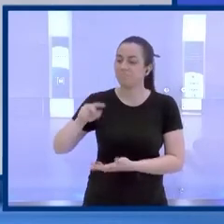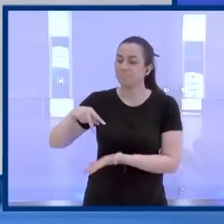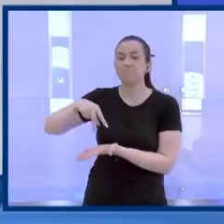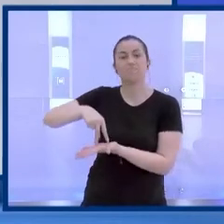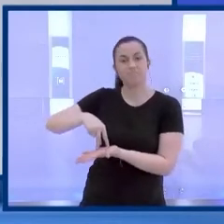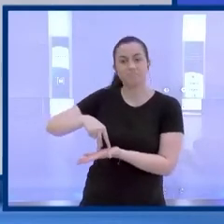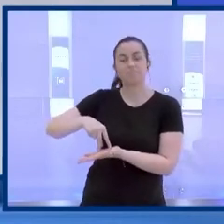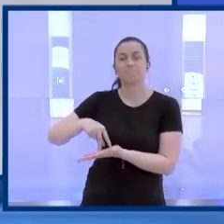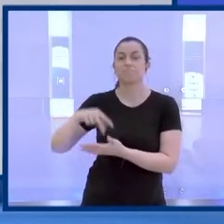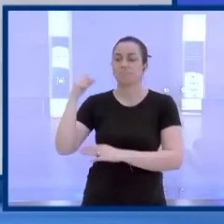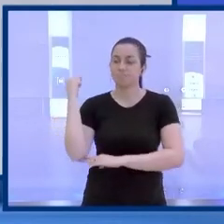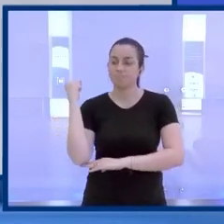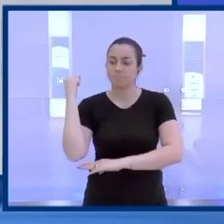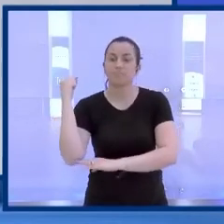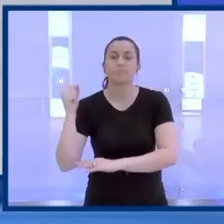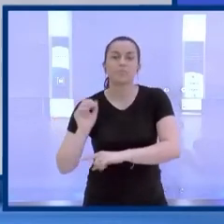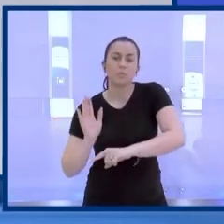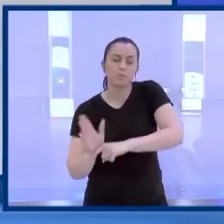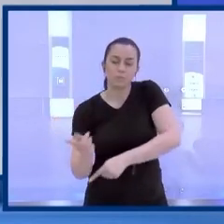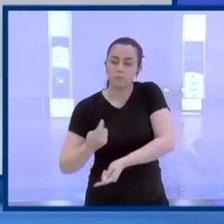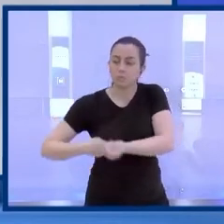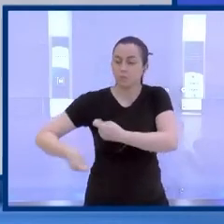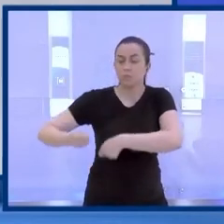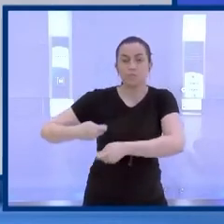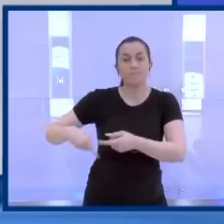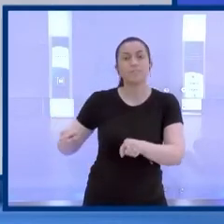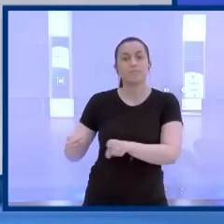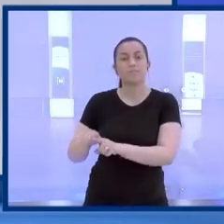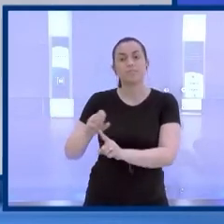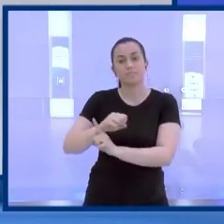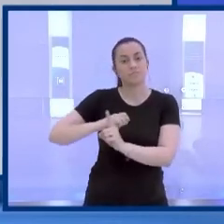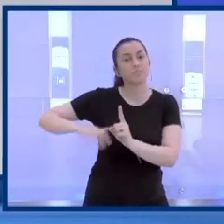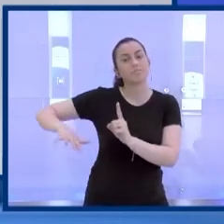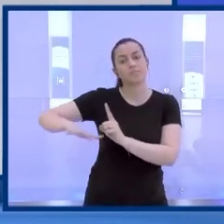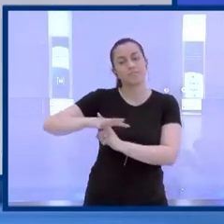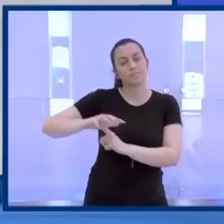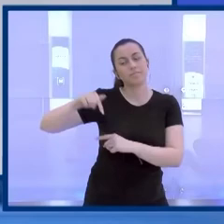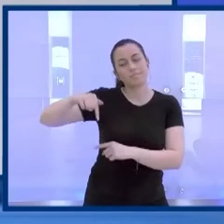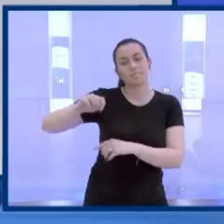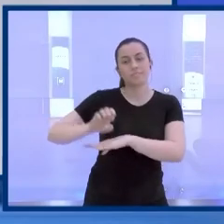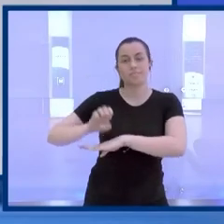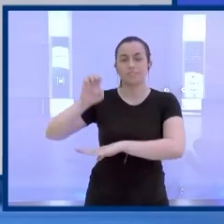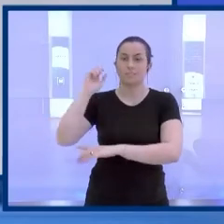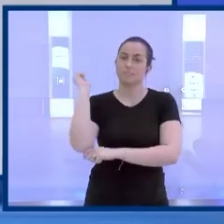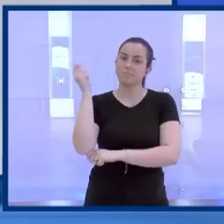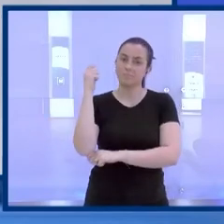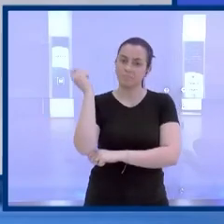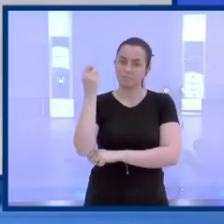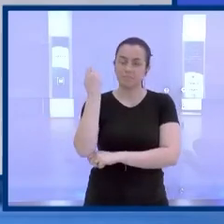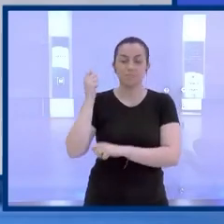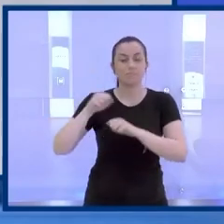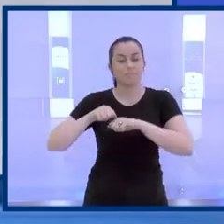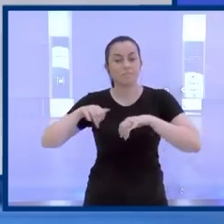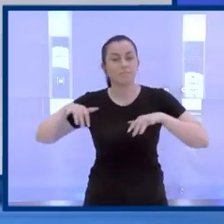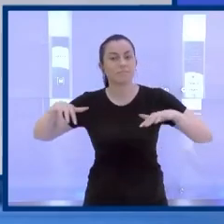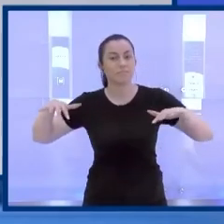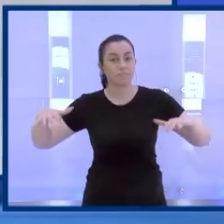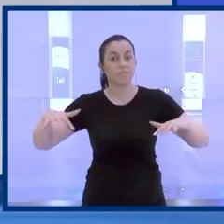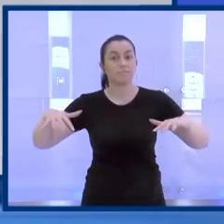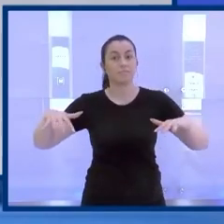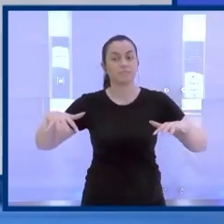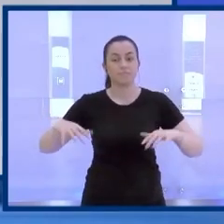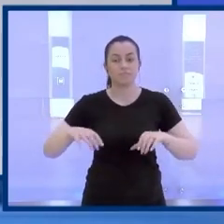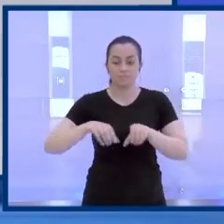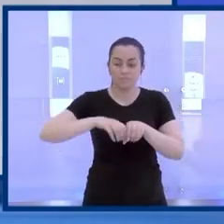dos pilares de desenvolvimento econômico e social do Estado do Rio Grande do Sul, expandindo o mercado de gás